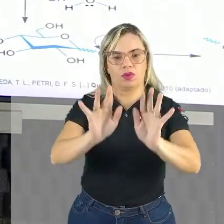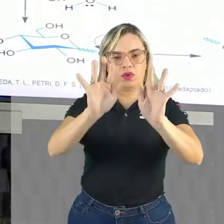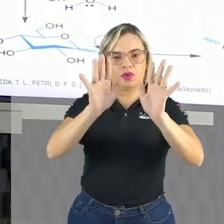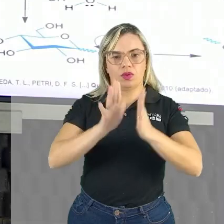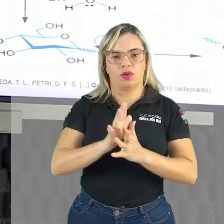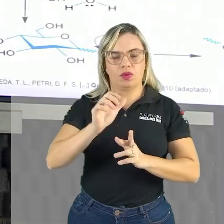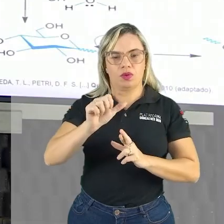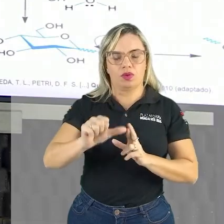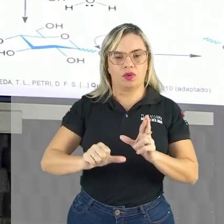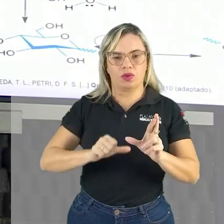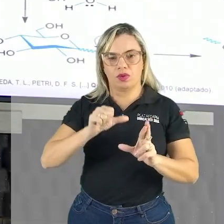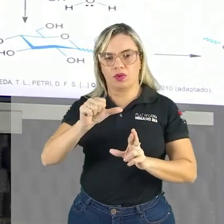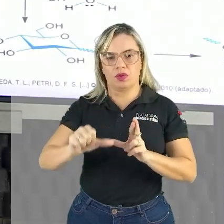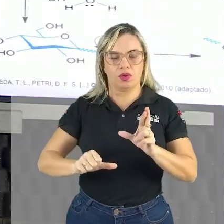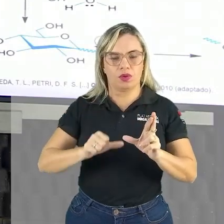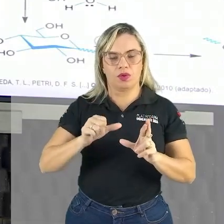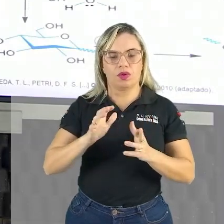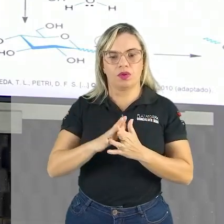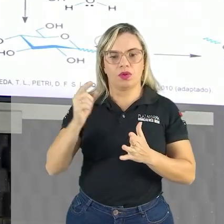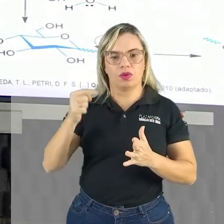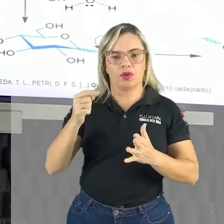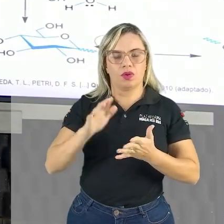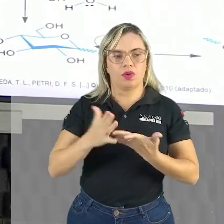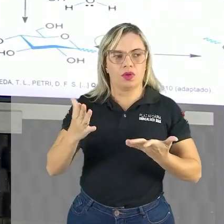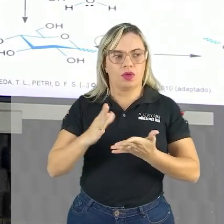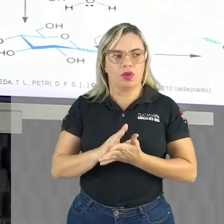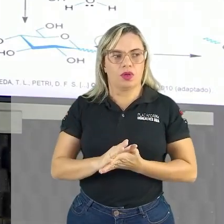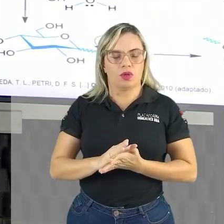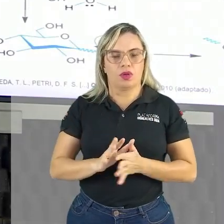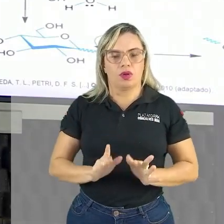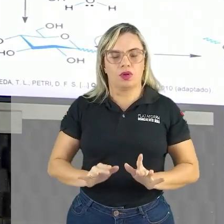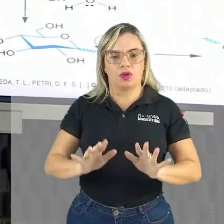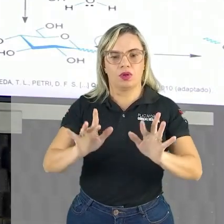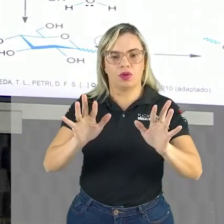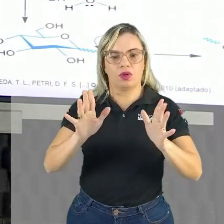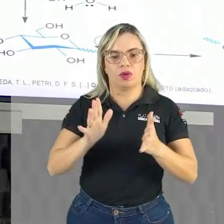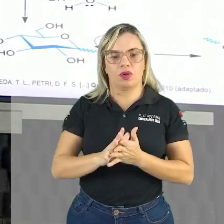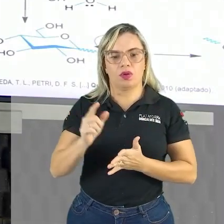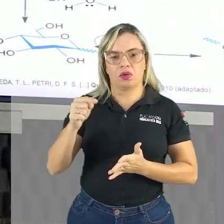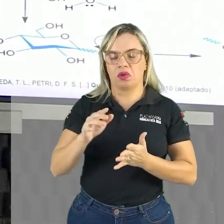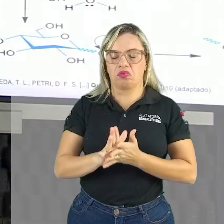Reagentes catalisador gasosos. Catálise homogênea. Não sei quem é quem.